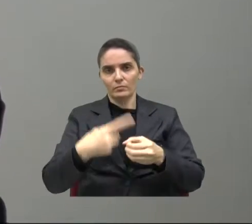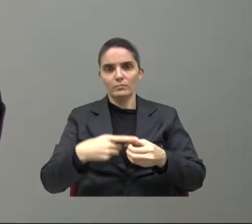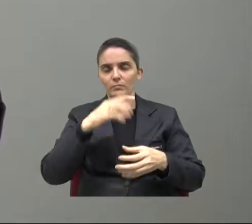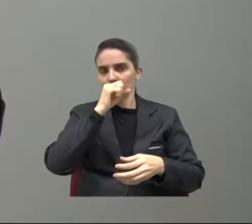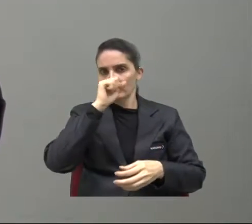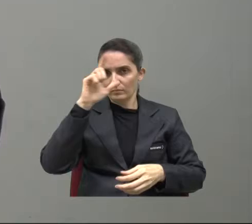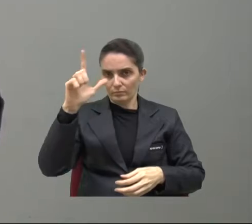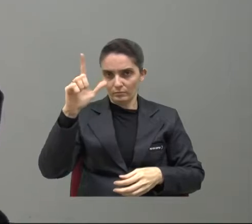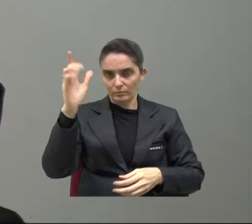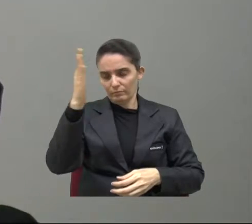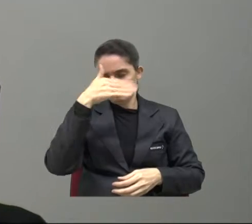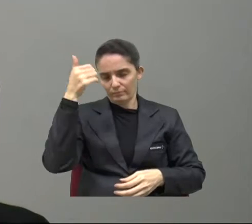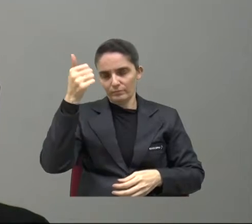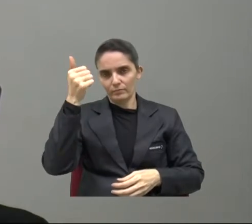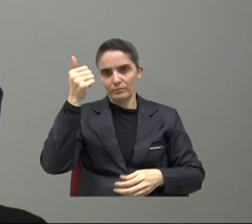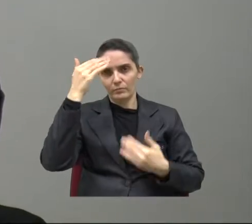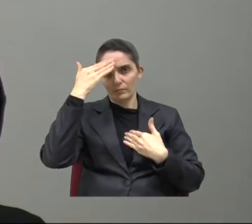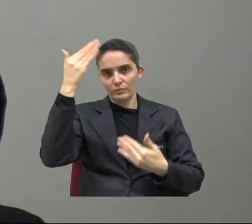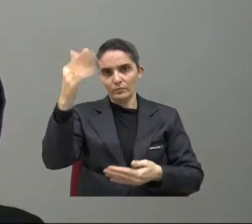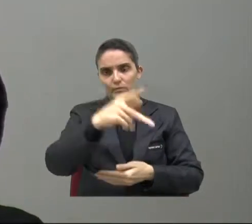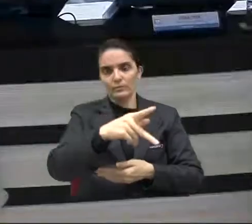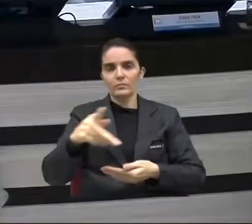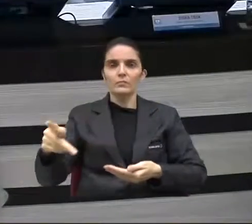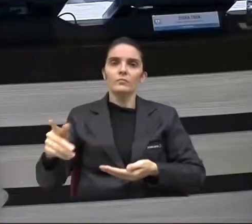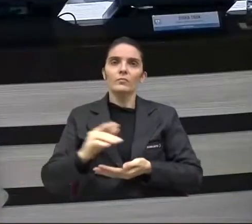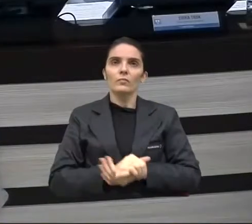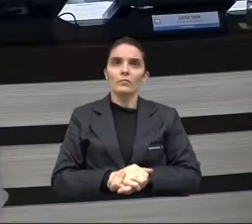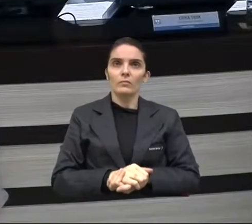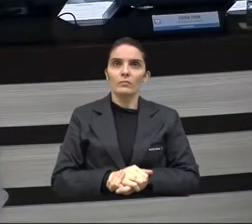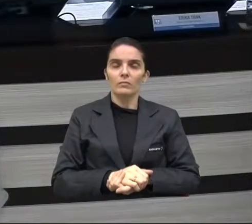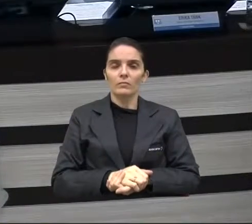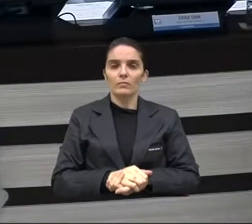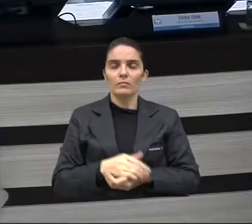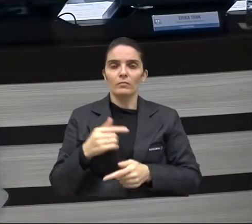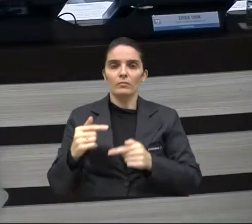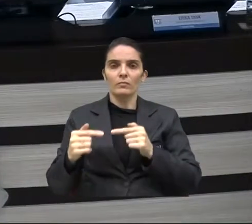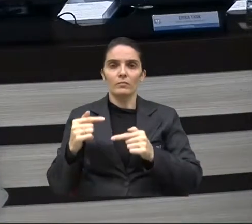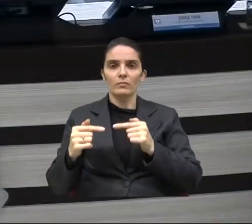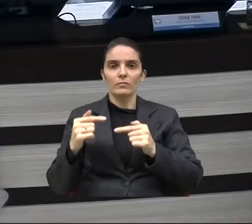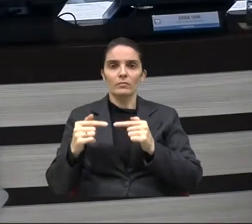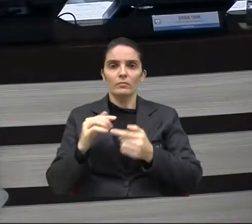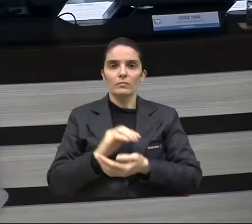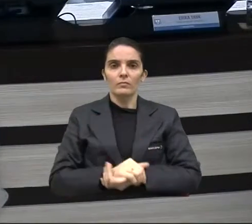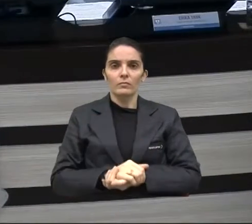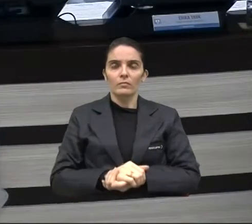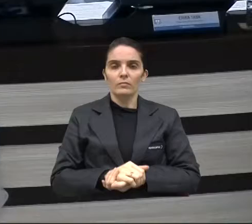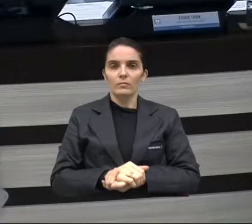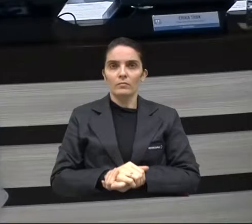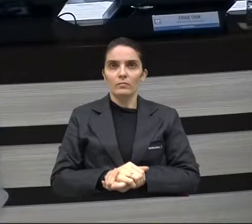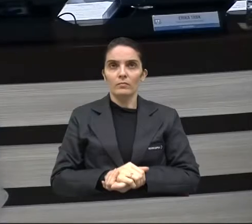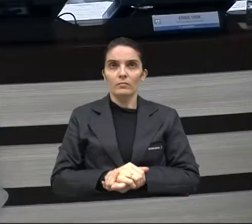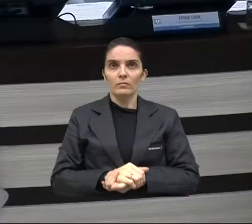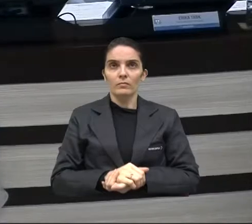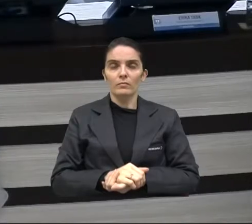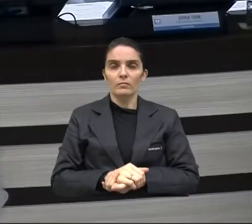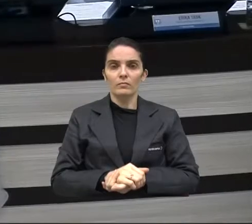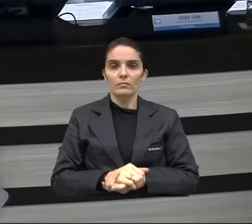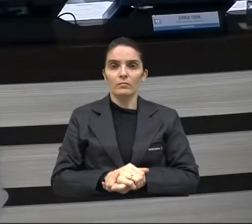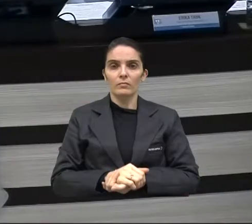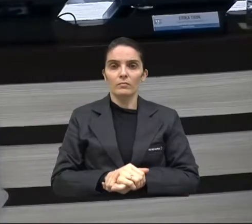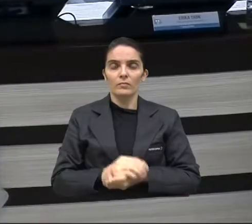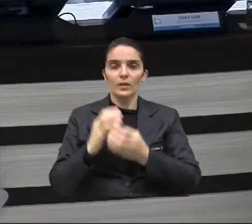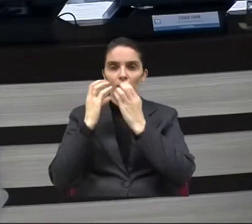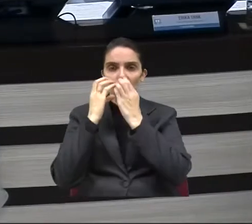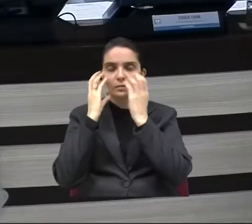Limeira muito melhor. Obrigado, senhor presidente. Continue a discussão. Eu gostaria, presidente. A palavra, vereador